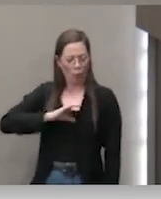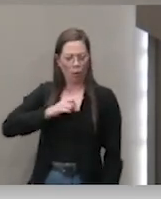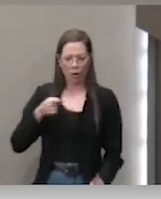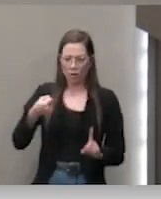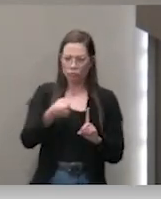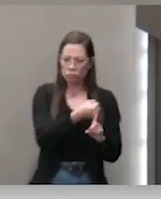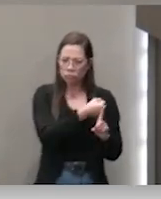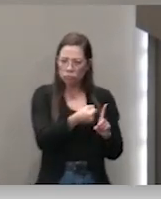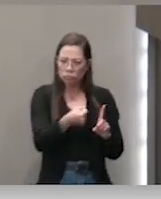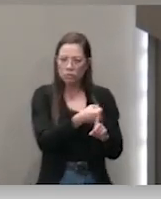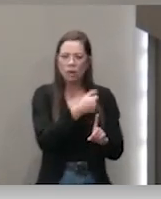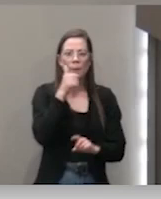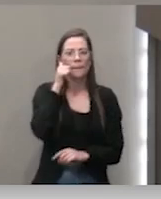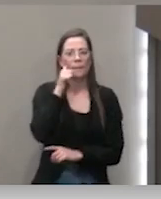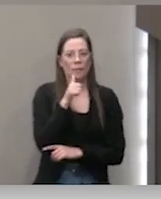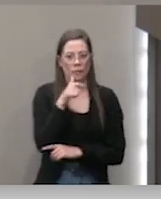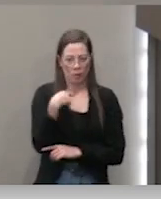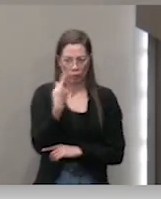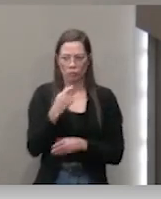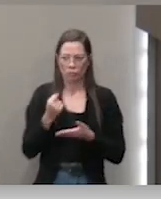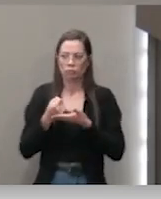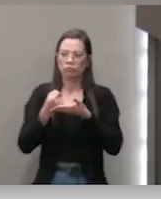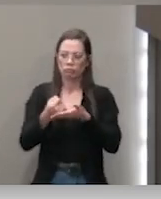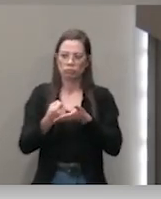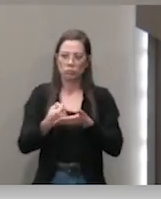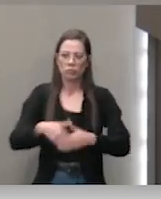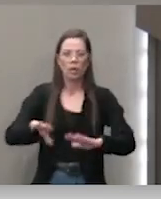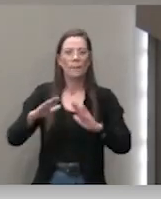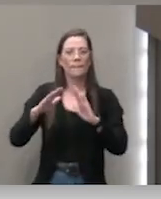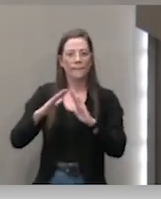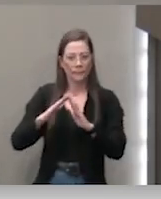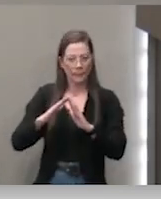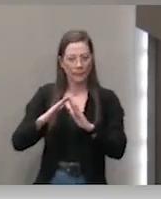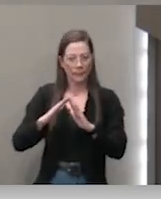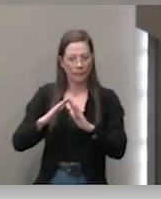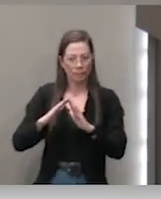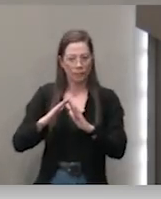agredir qualquer mulher. Vamos levar para casa